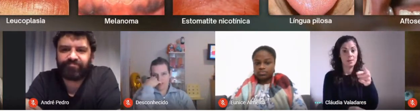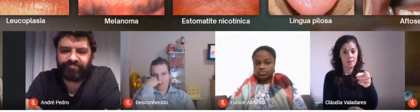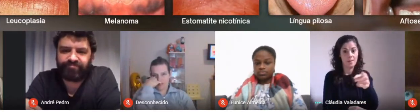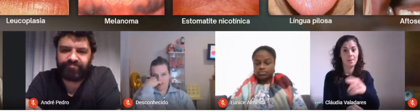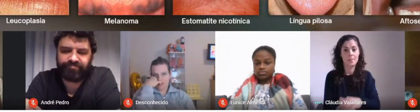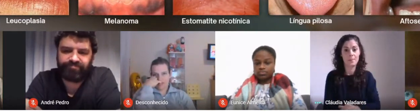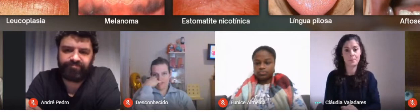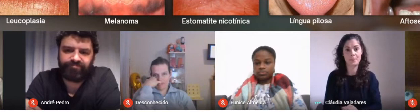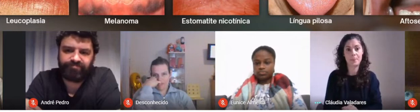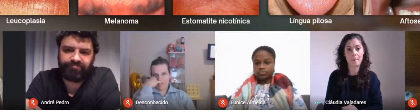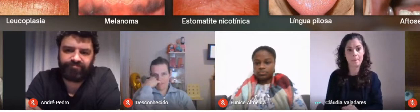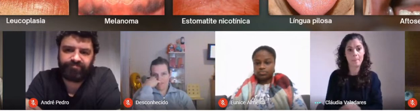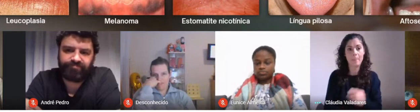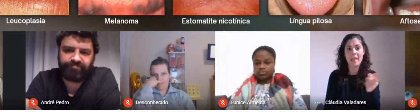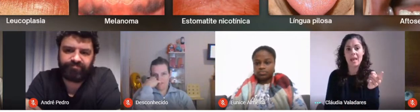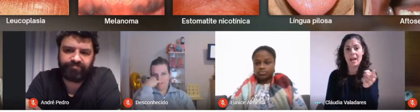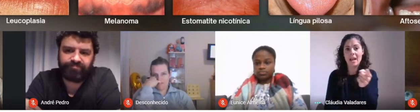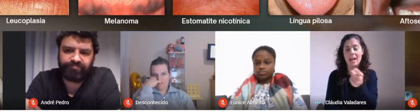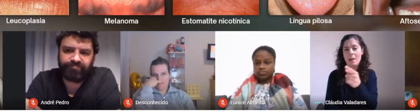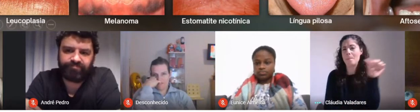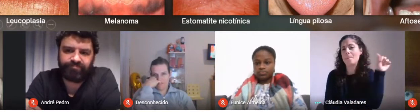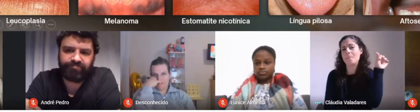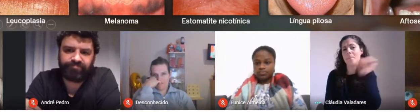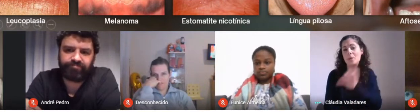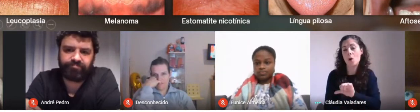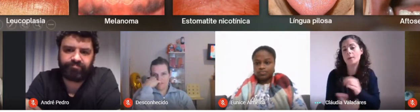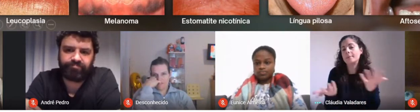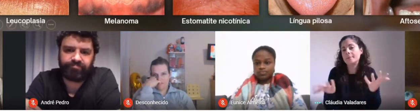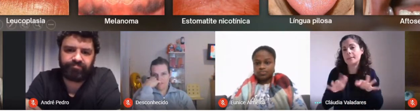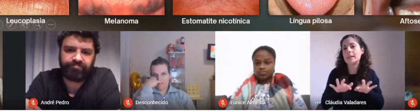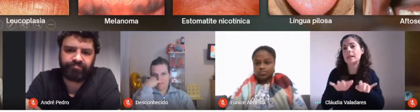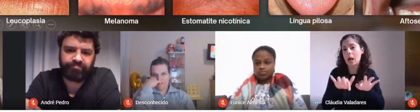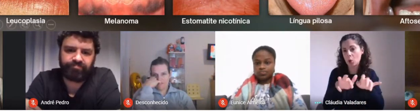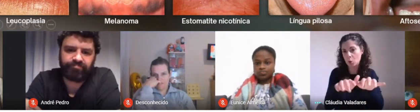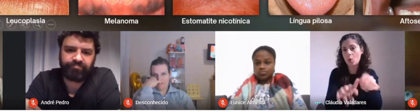O que está aqui em pior situação é o cancro, que está aqui.